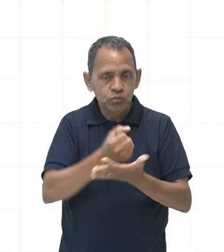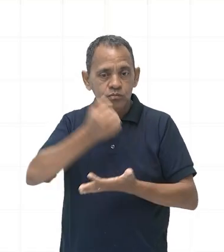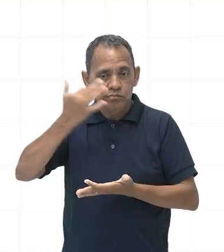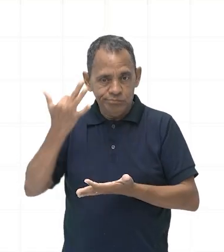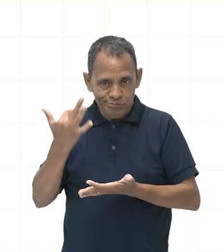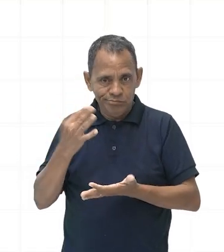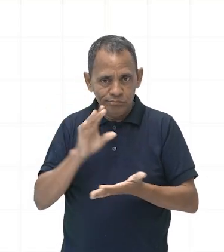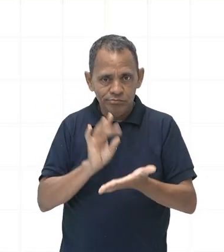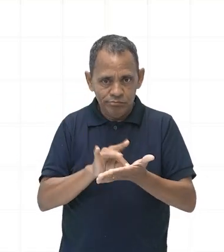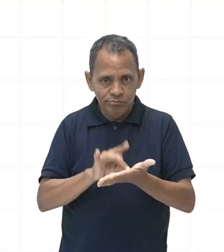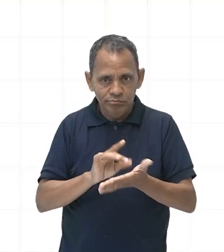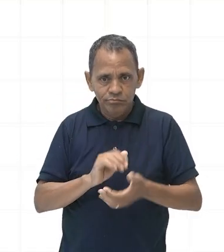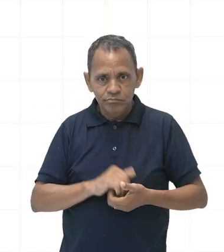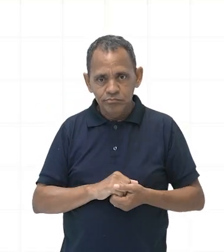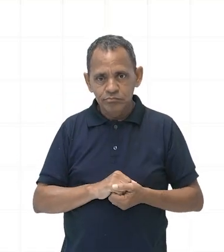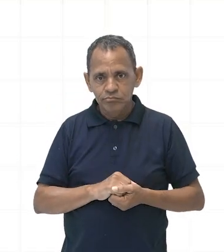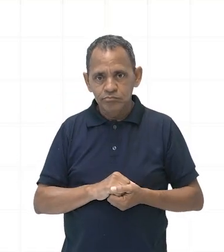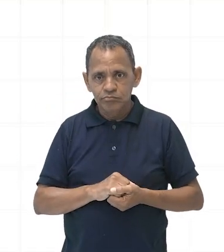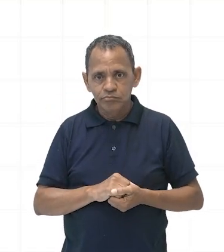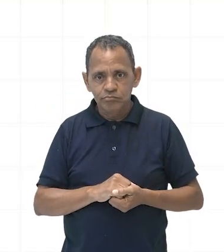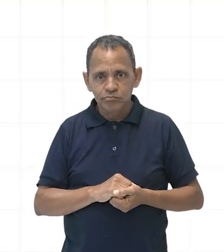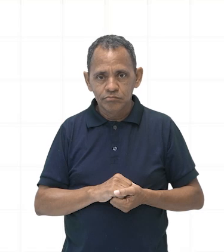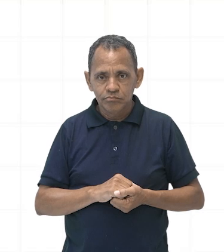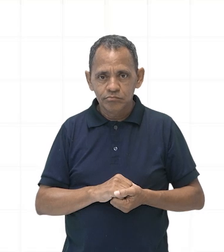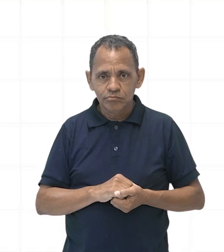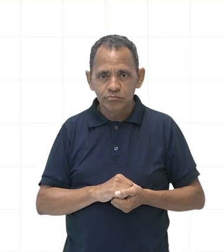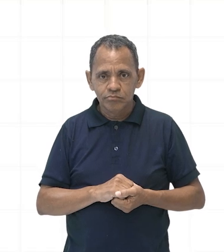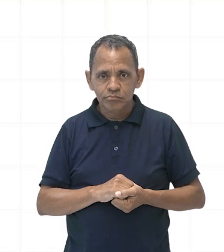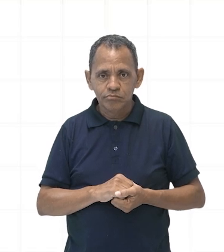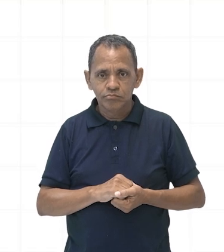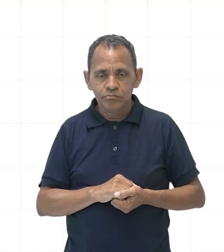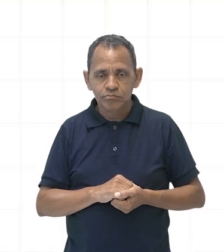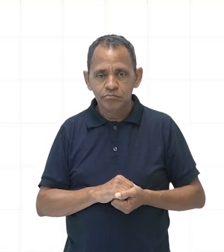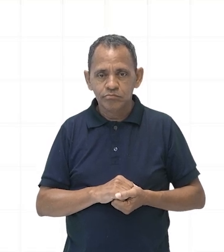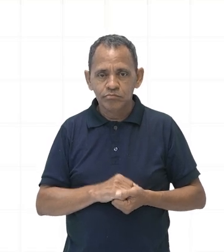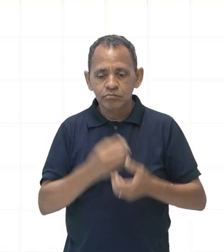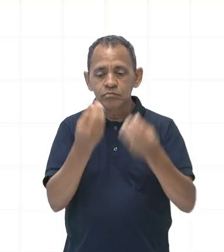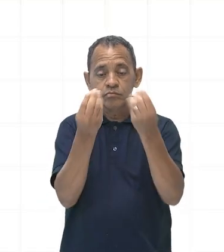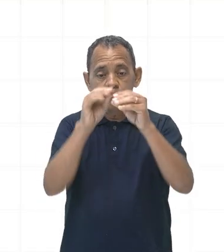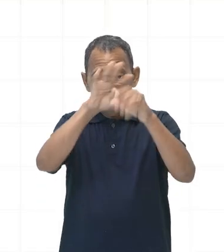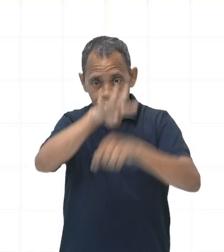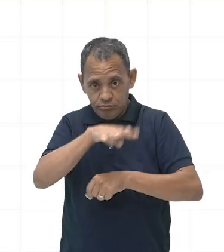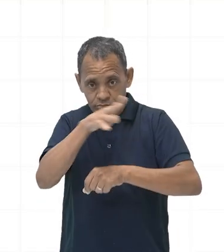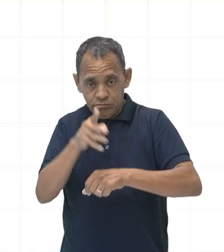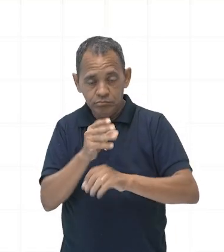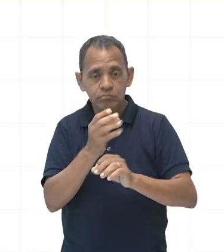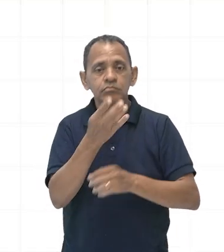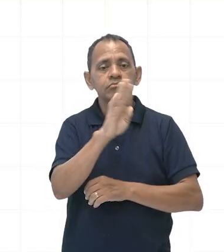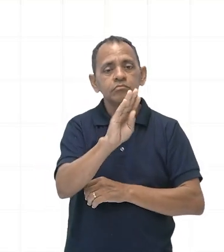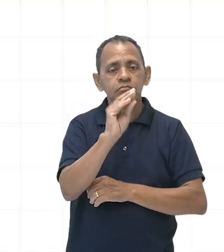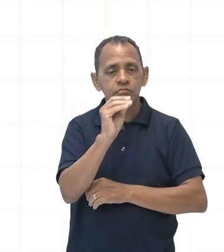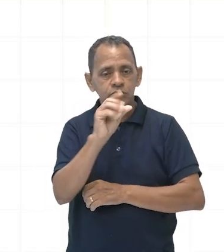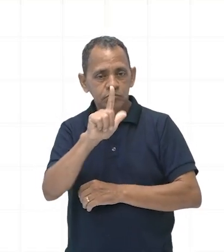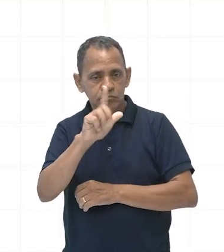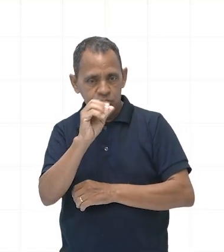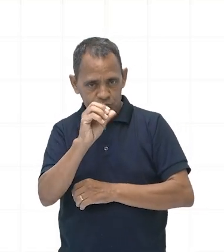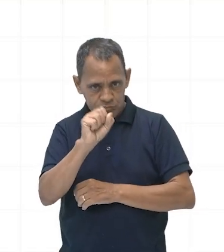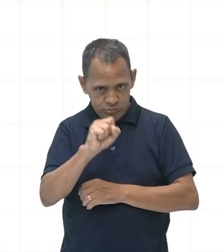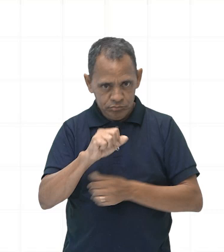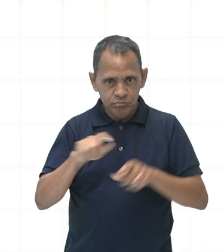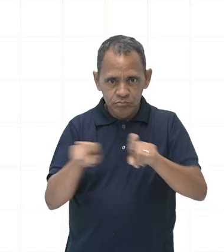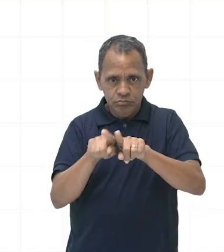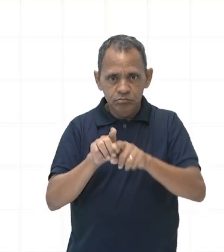na verdade, né? Aí a gente coloca bolos aqui. E o tempo, né? O tempo em